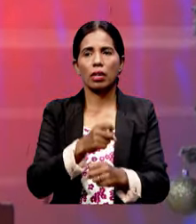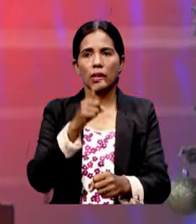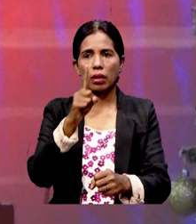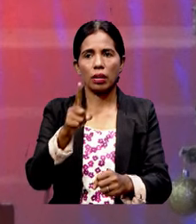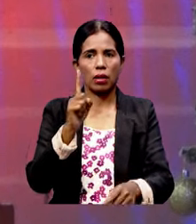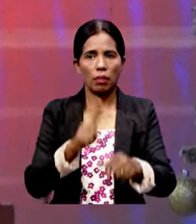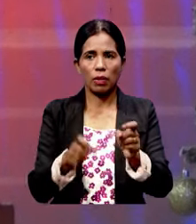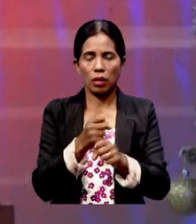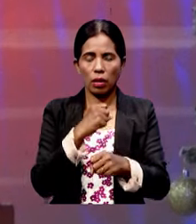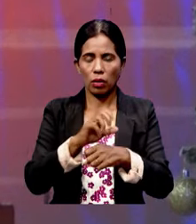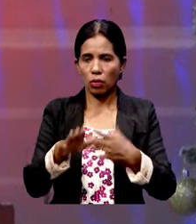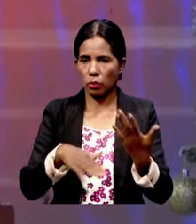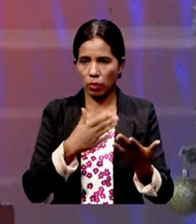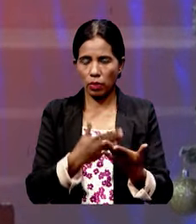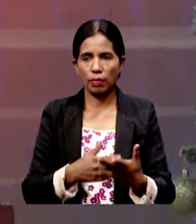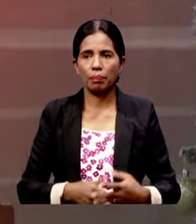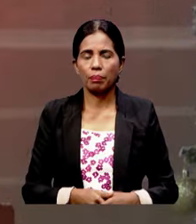do tudo.